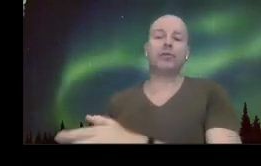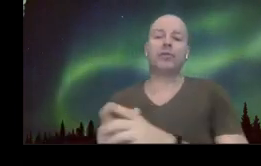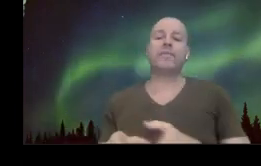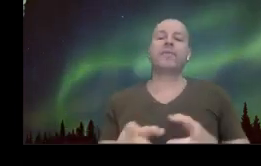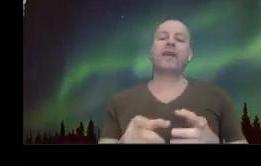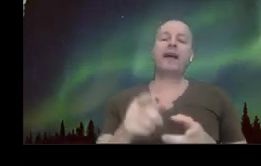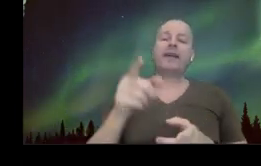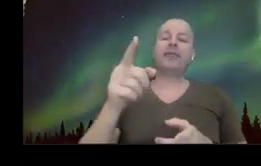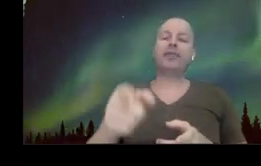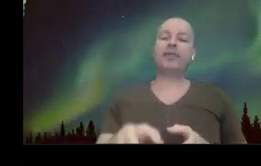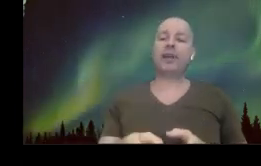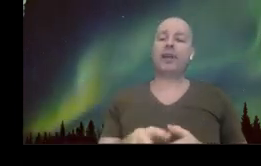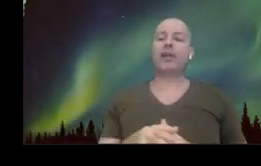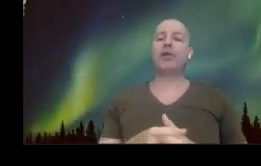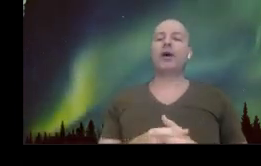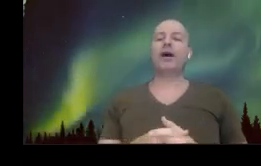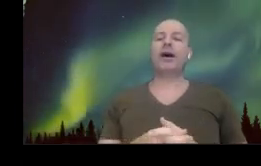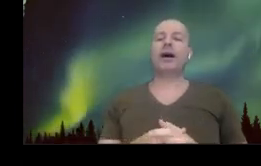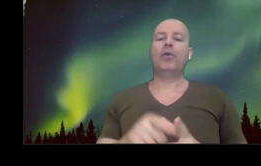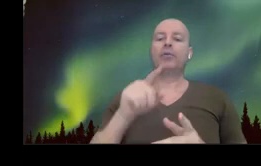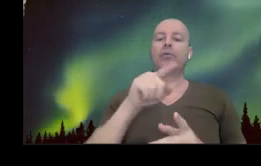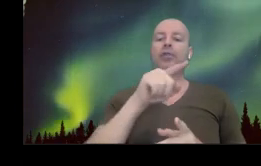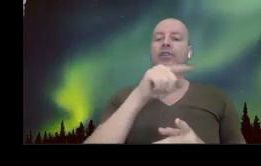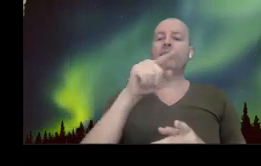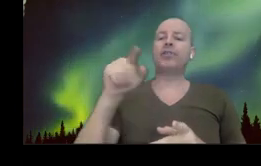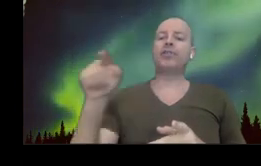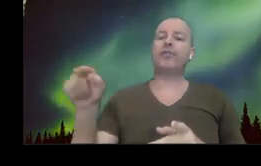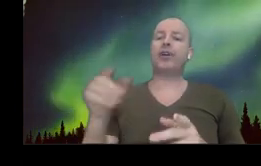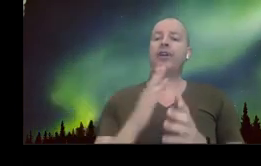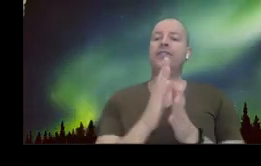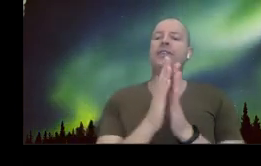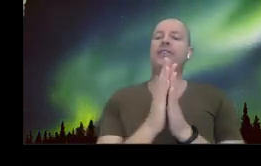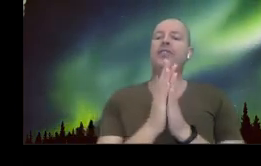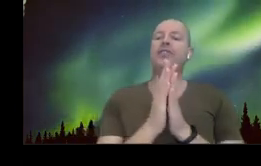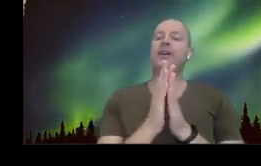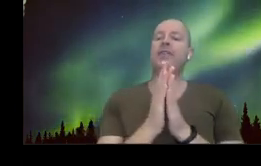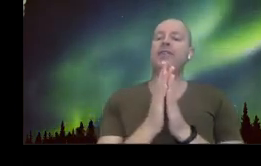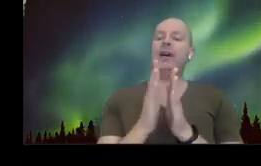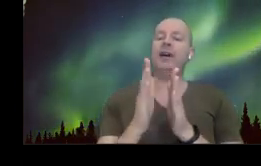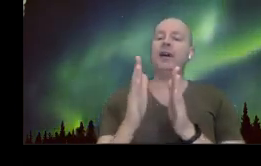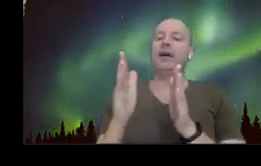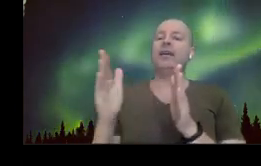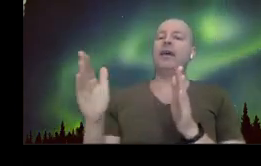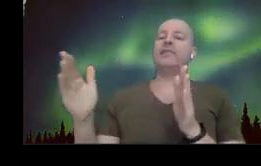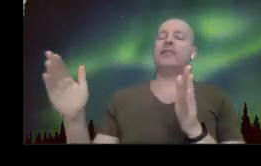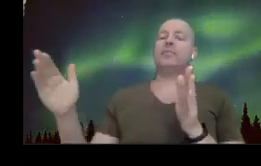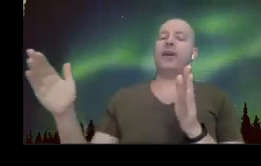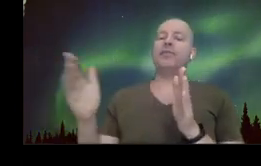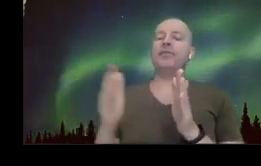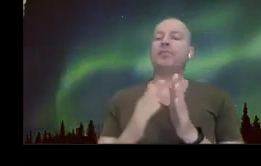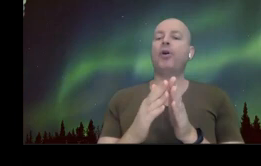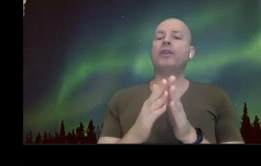seus ovos. Aqui vocês têm uma distribuição de frequência da distância que